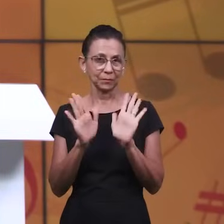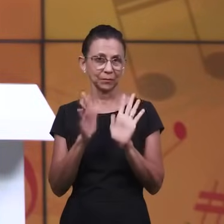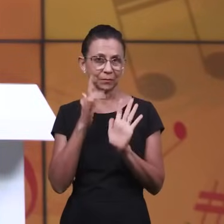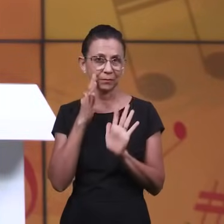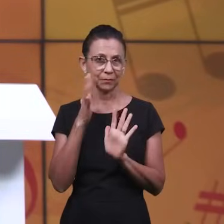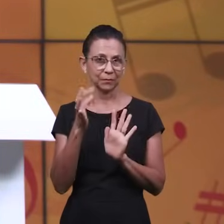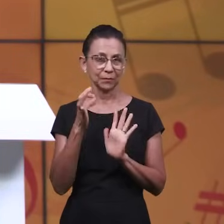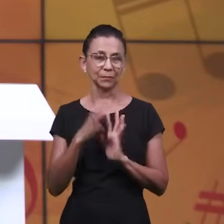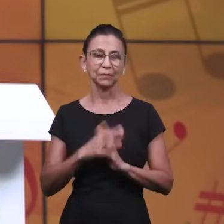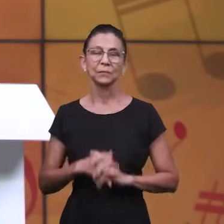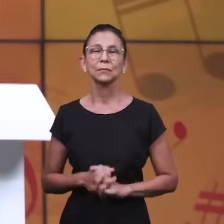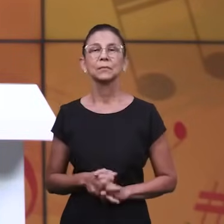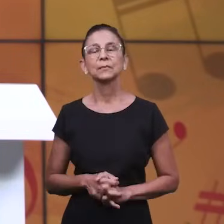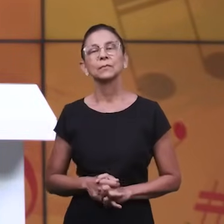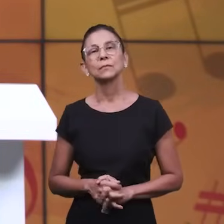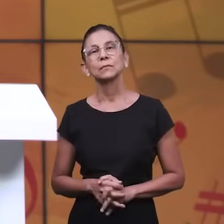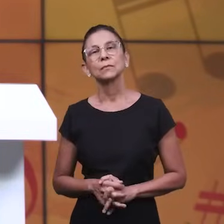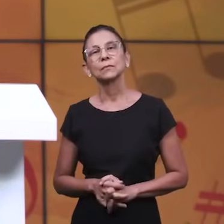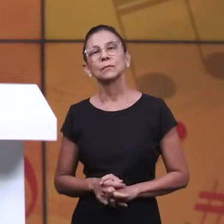vai ficar.